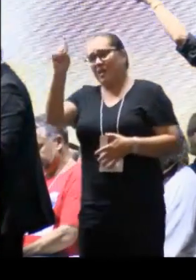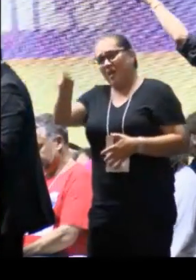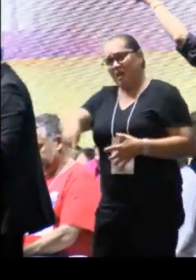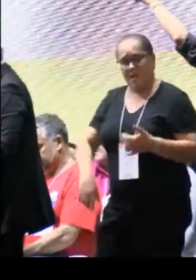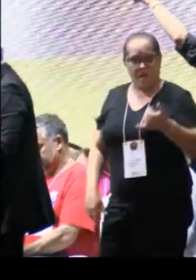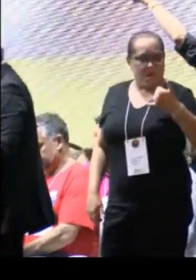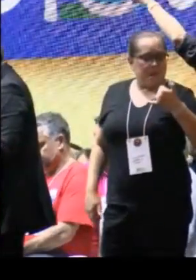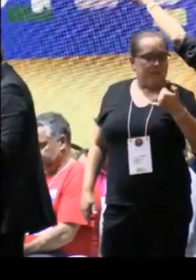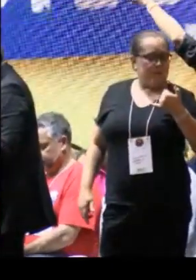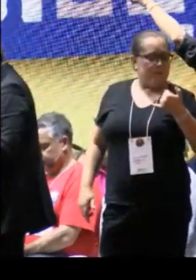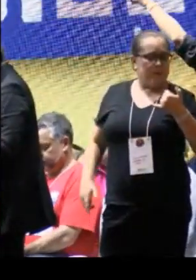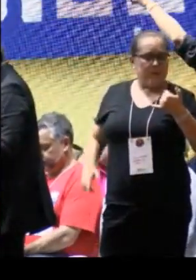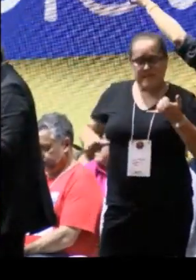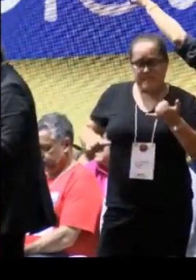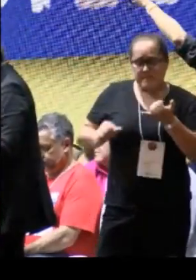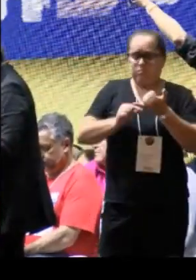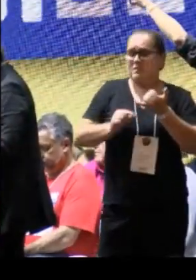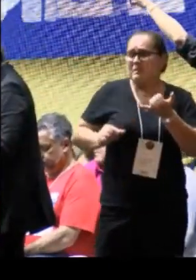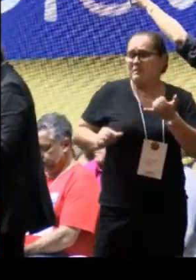que ele precisa recarregar